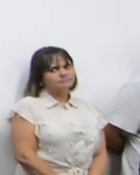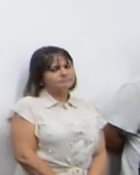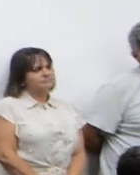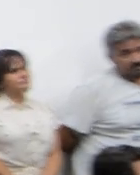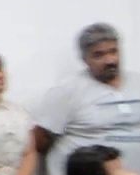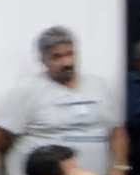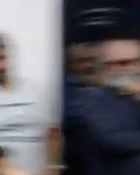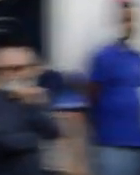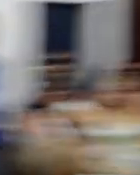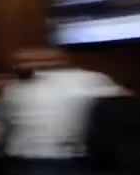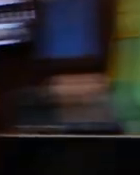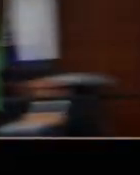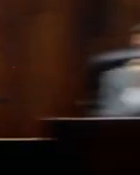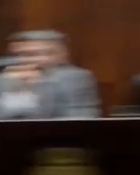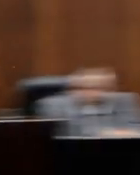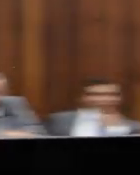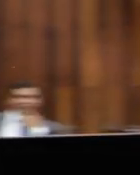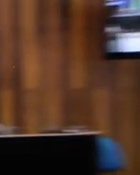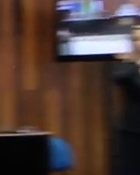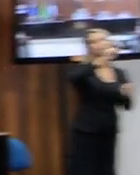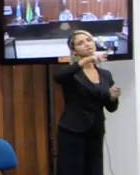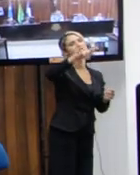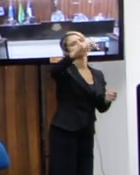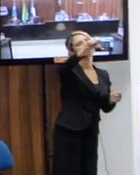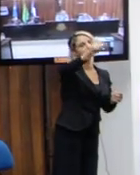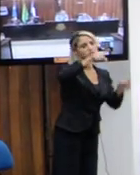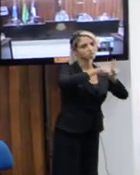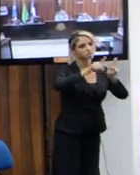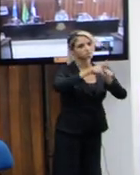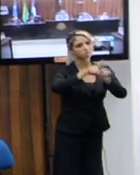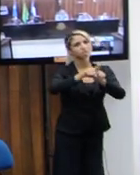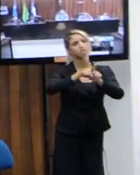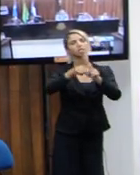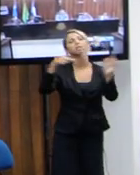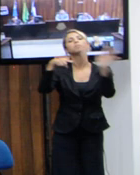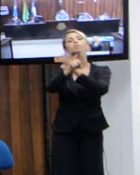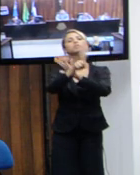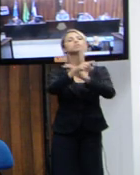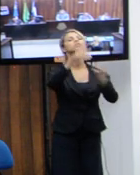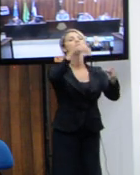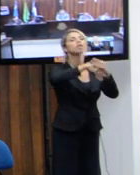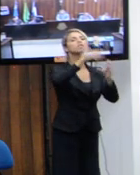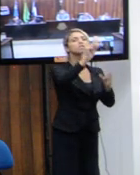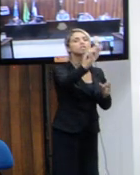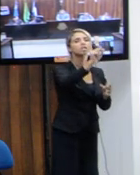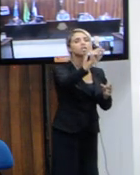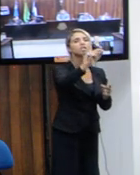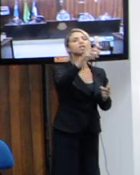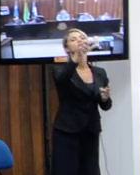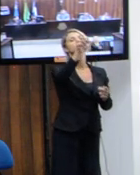Vaguinho. Alexandre. Vereador Vanderlei Bento. Codes. Vereador Vinícius Correia.